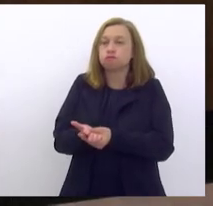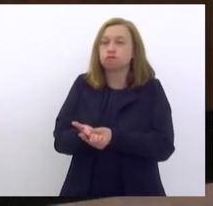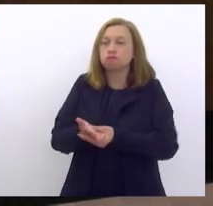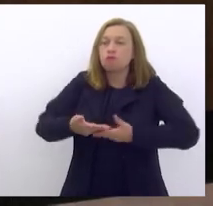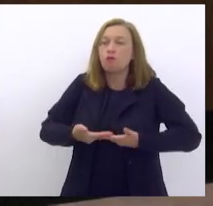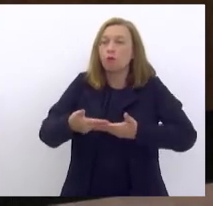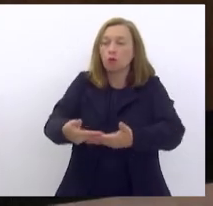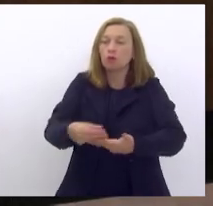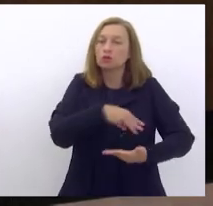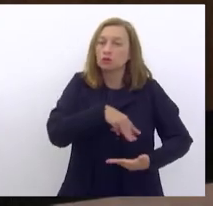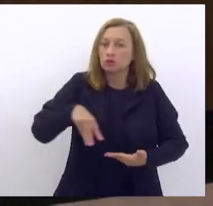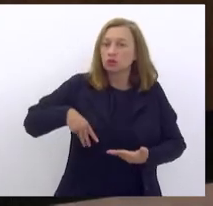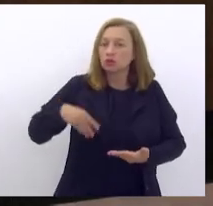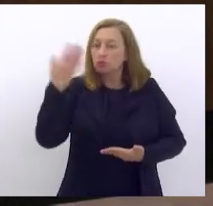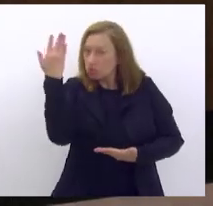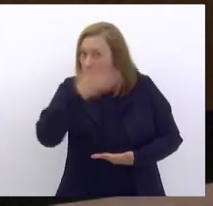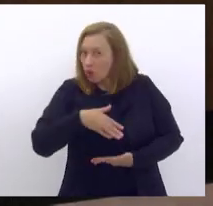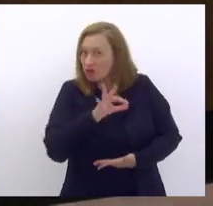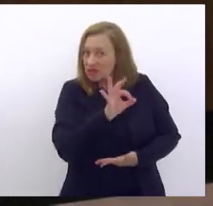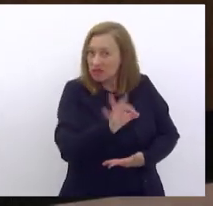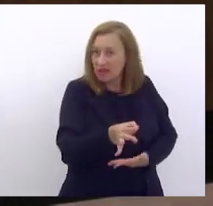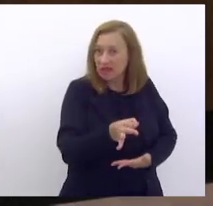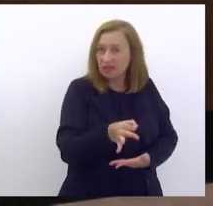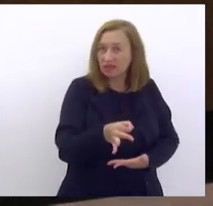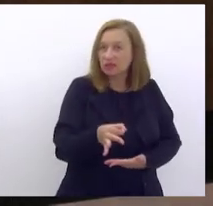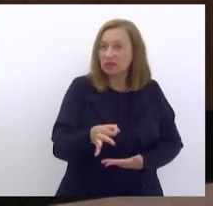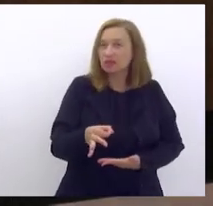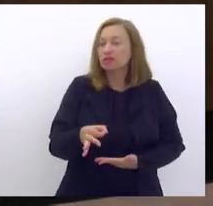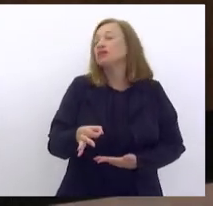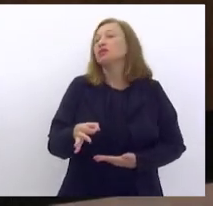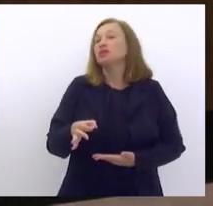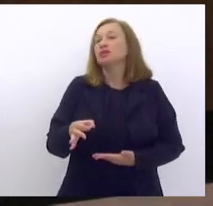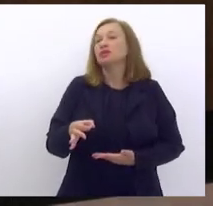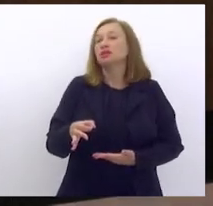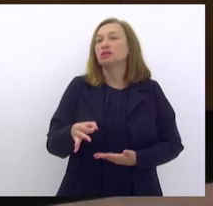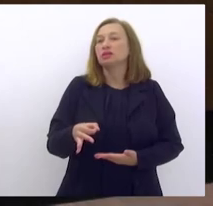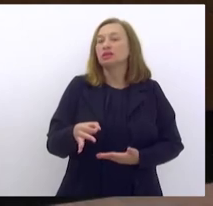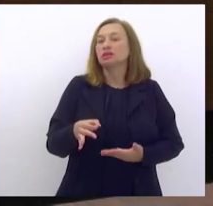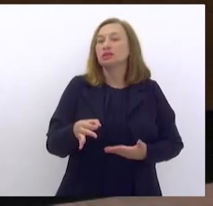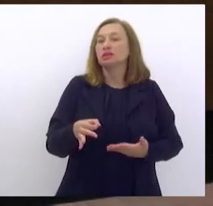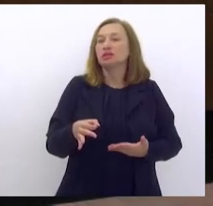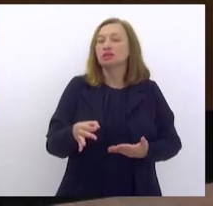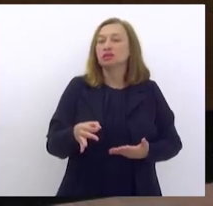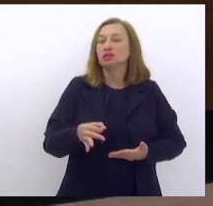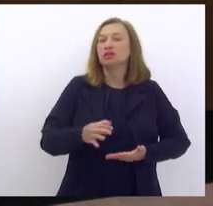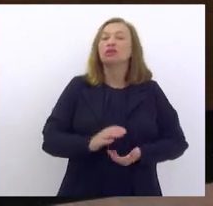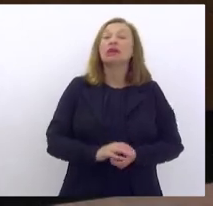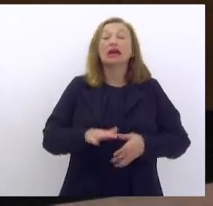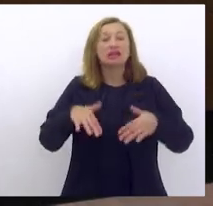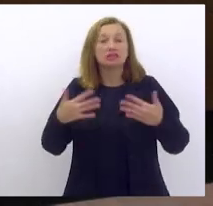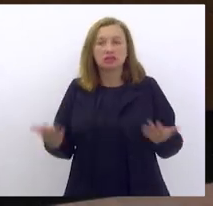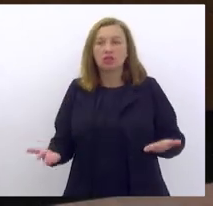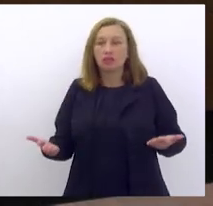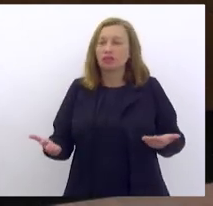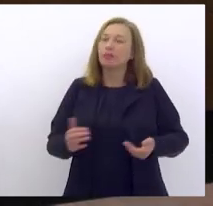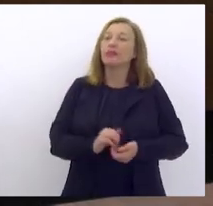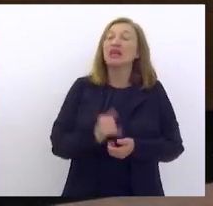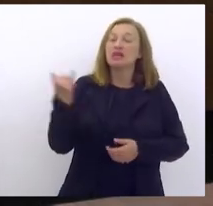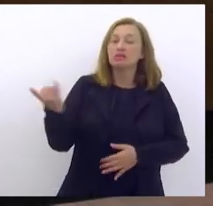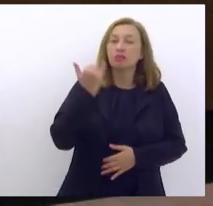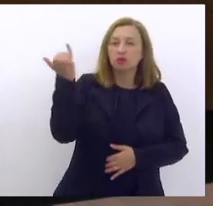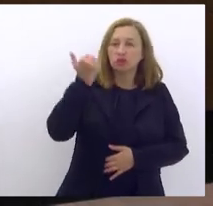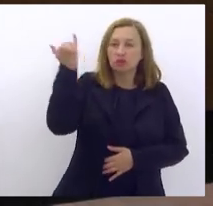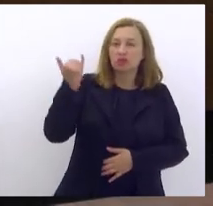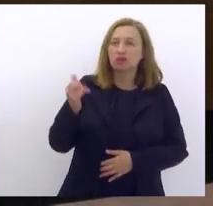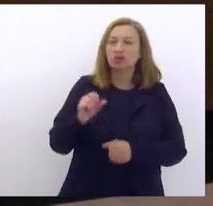Ministério Público provas, não é, que fossem na direção de penalizar o Justino. Então, é muito importante o que a